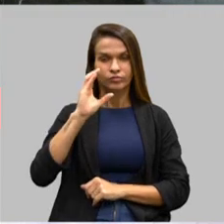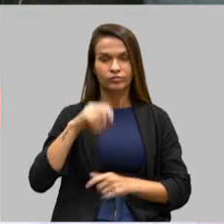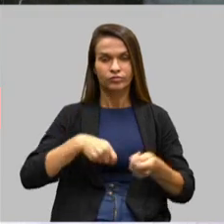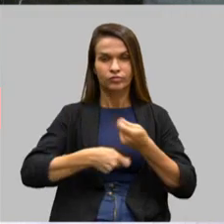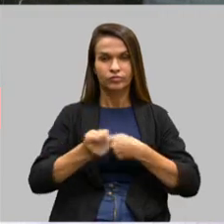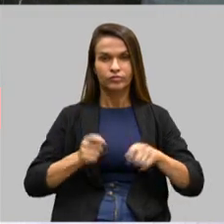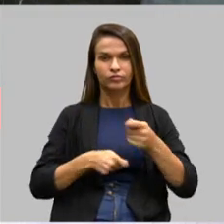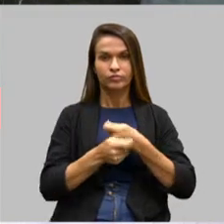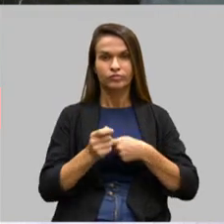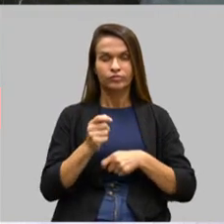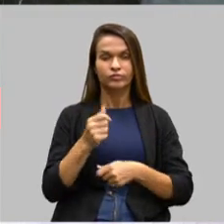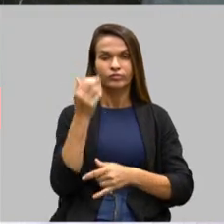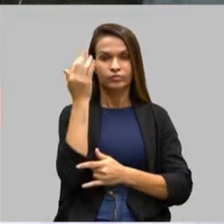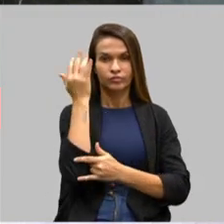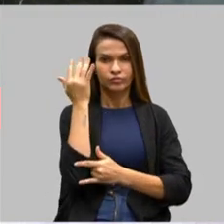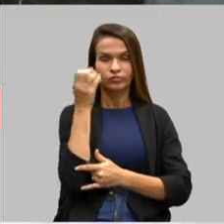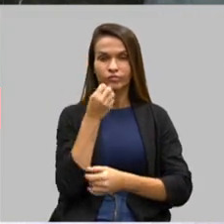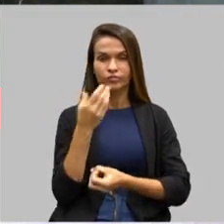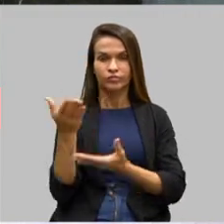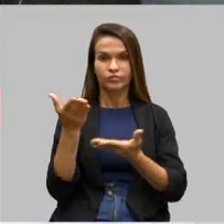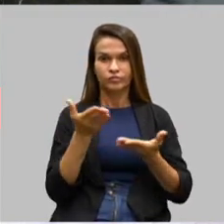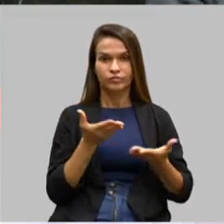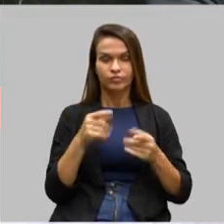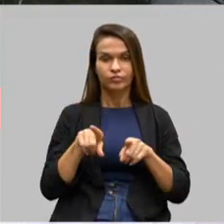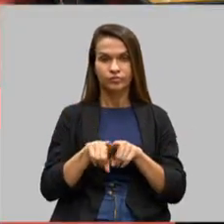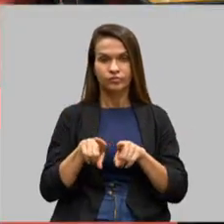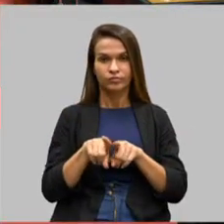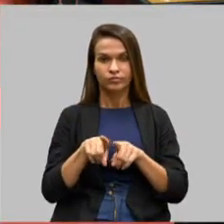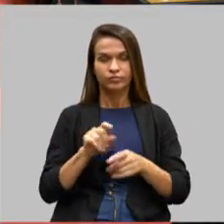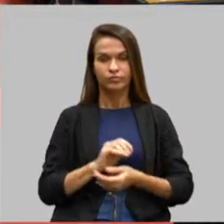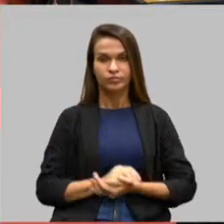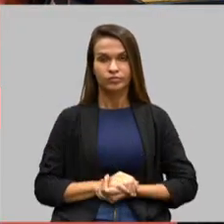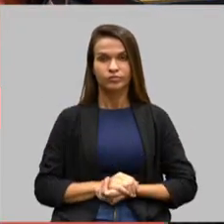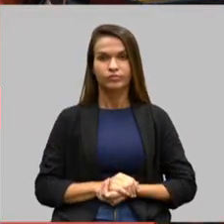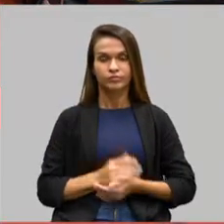Econômicas da UFMG. Seja bem-vindo também.